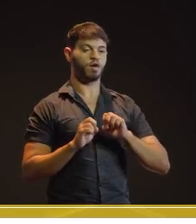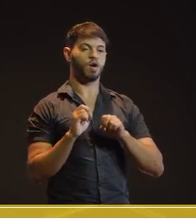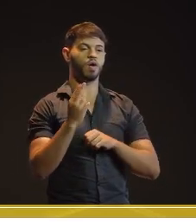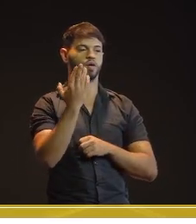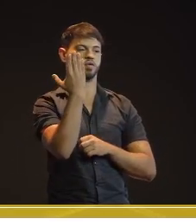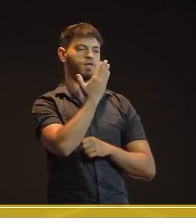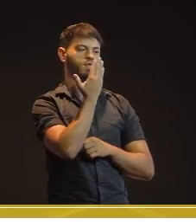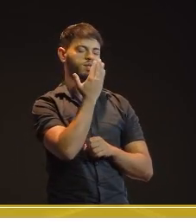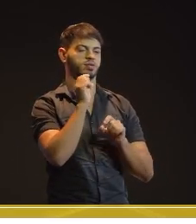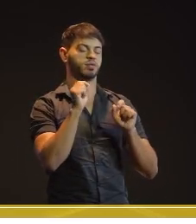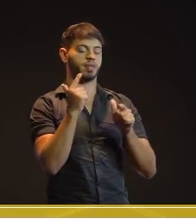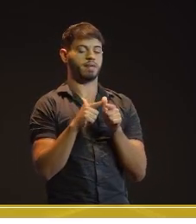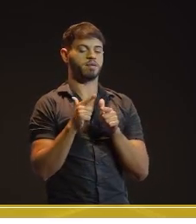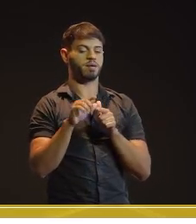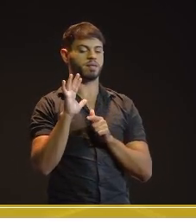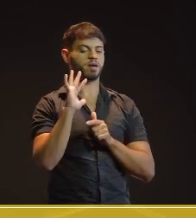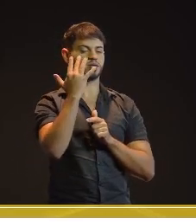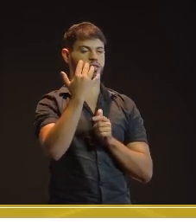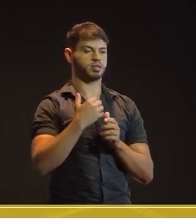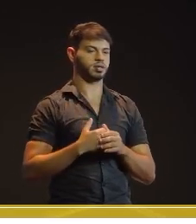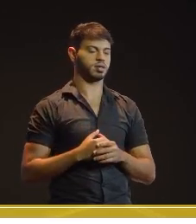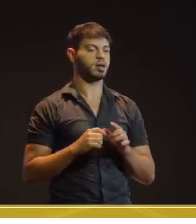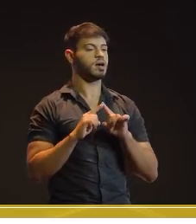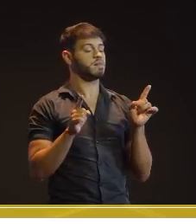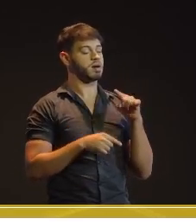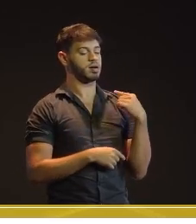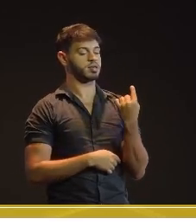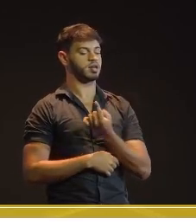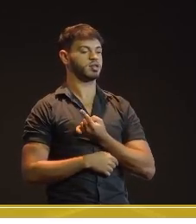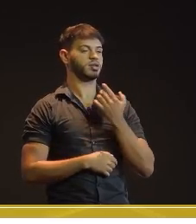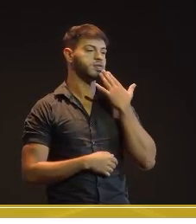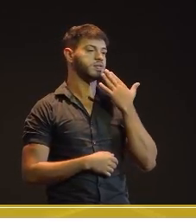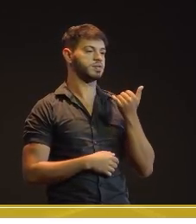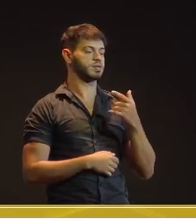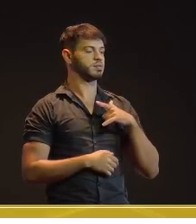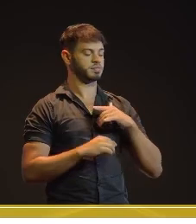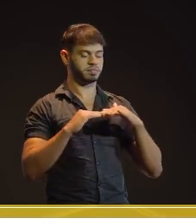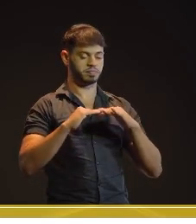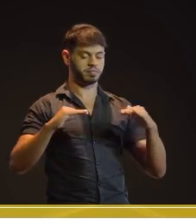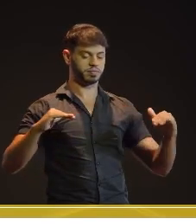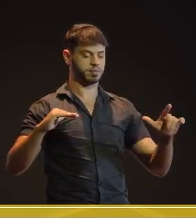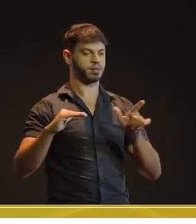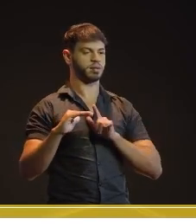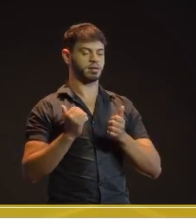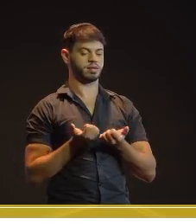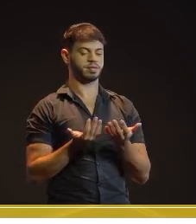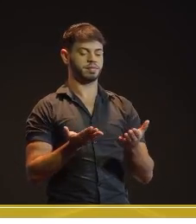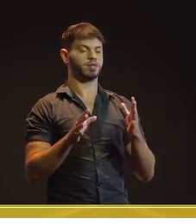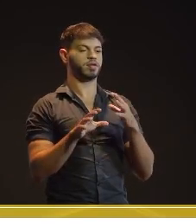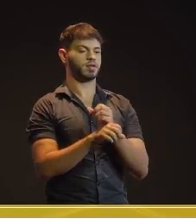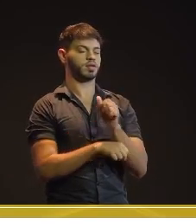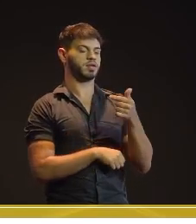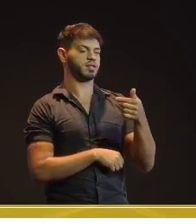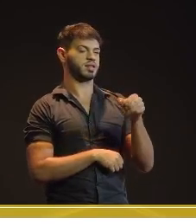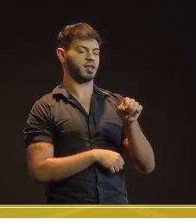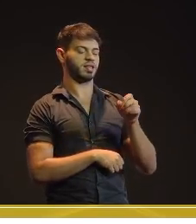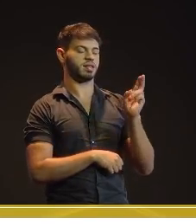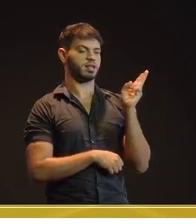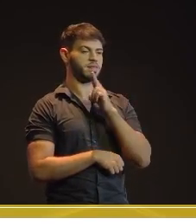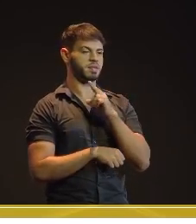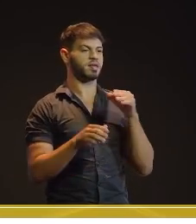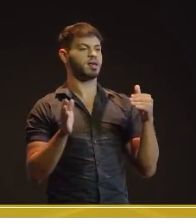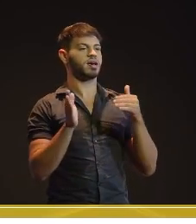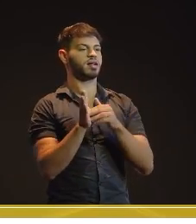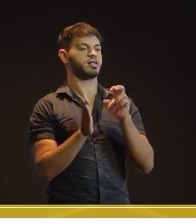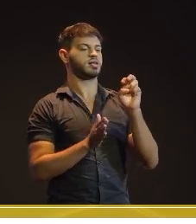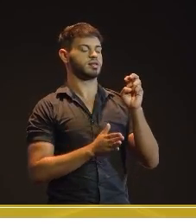veja o problema acontecer. Mas a gente que constrói muitas usinas no chão de geração distribuída, de 70 kW, até 5